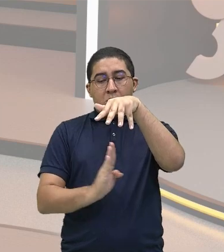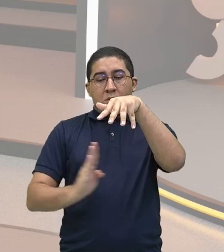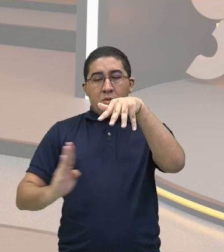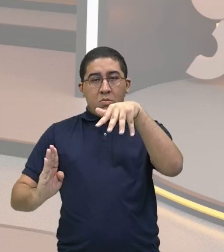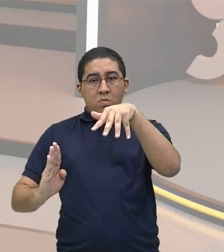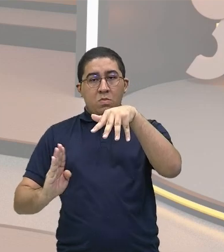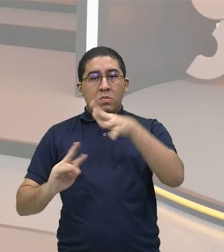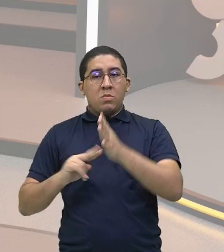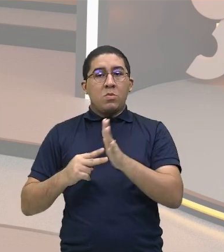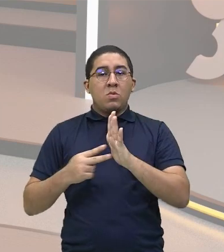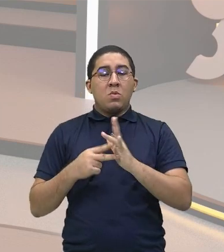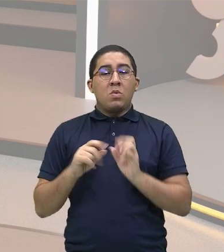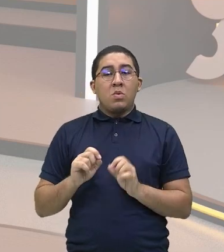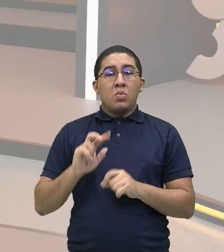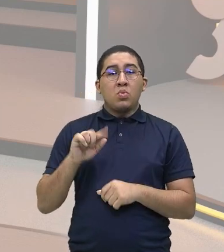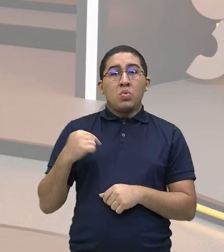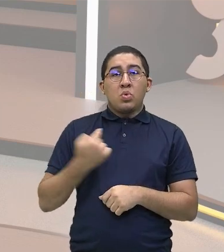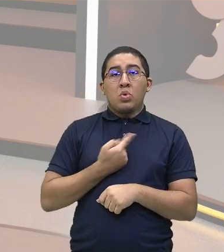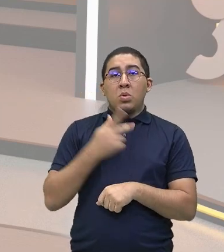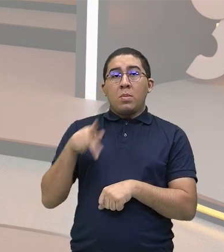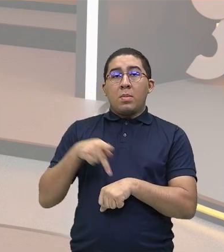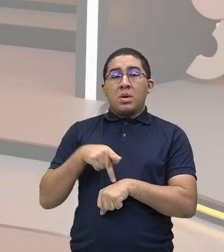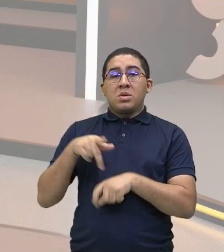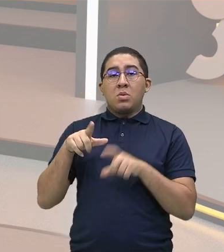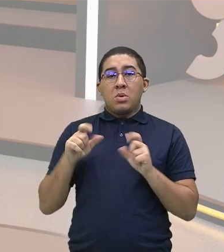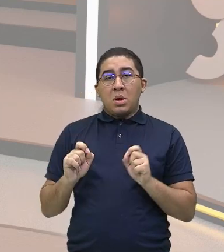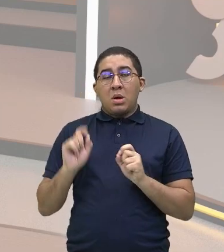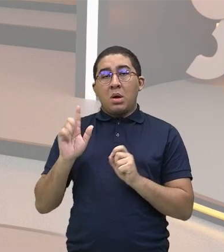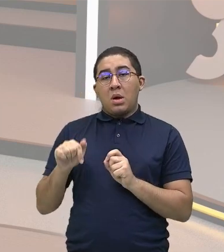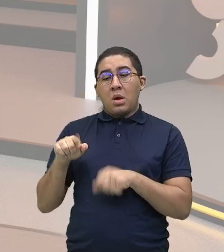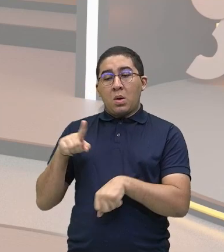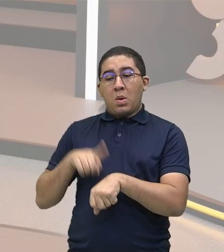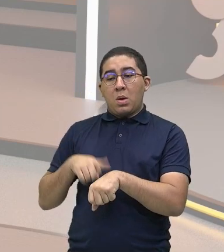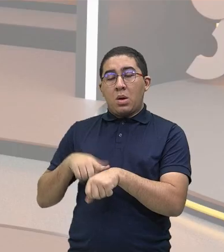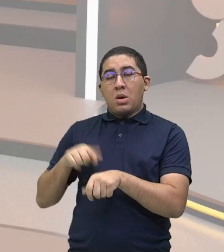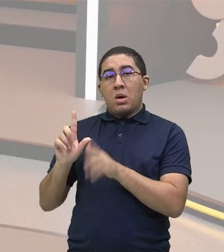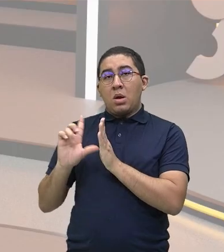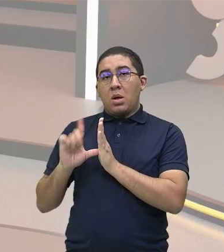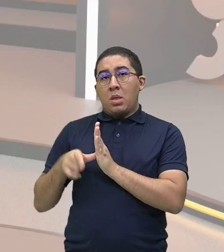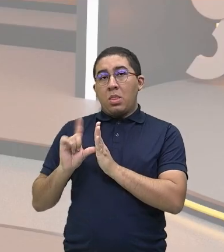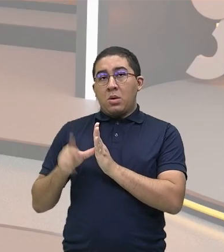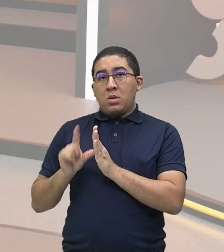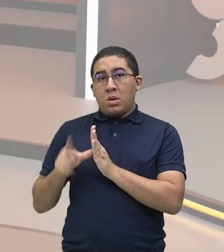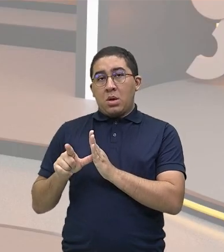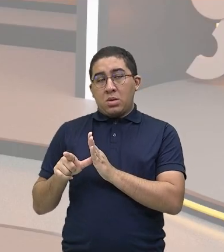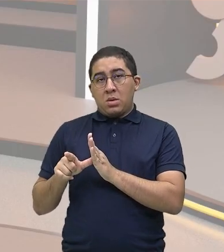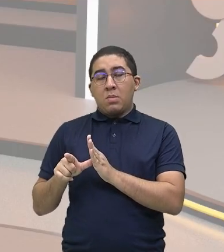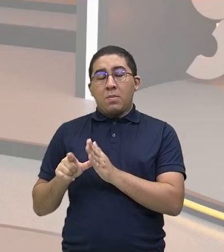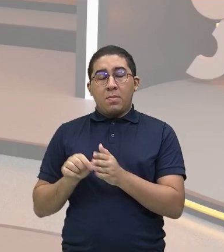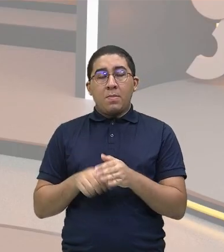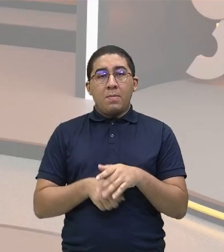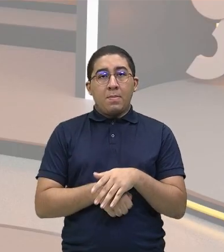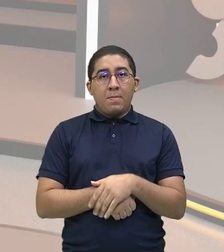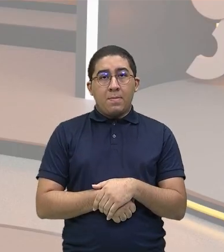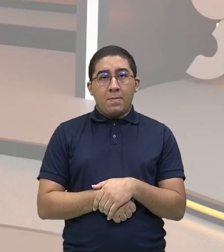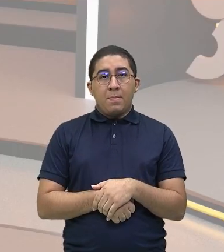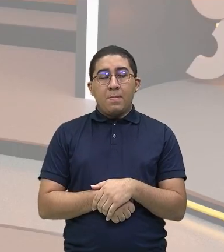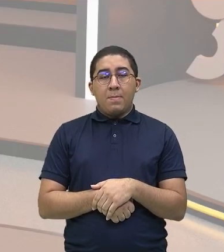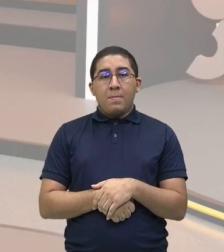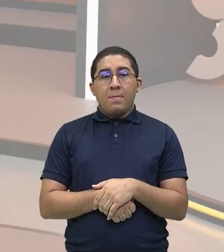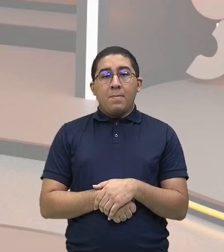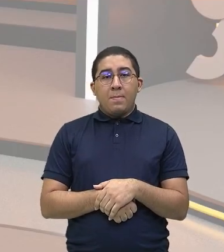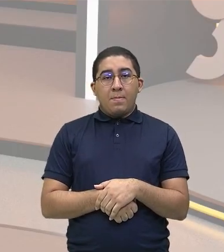o nosso país está com as horas atrasadas em relação a Greenwich, ao fuso de